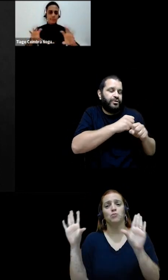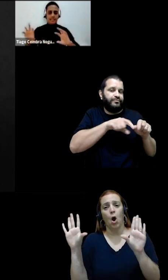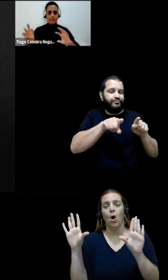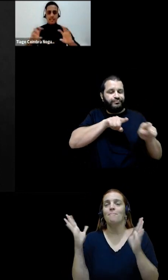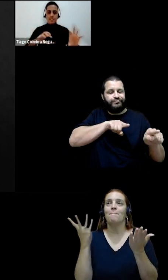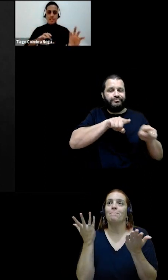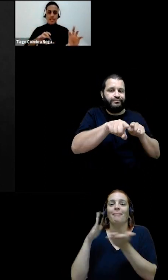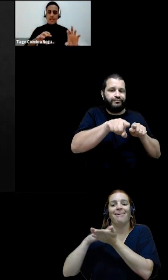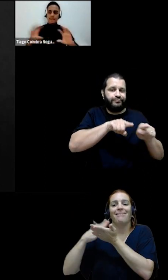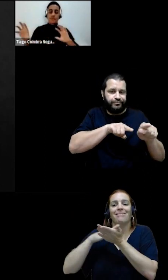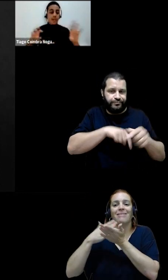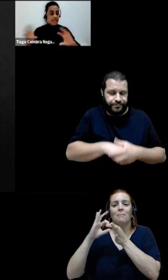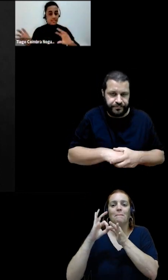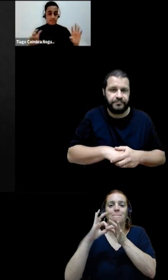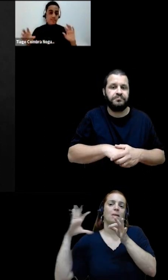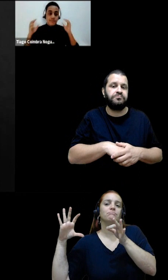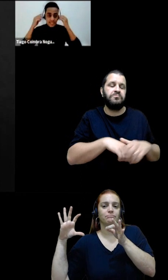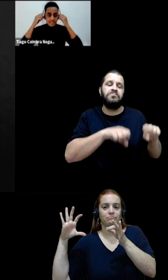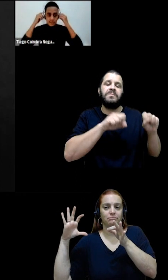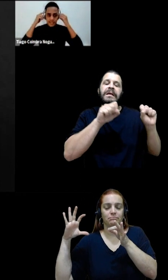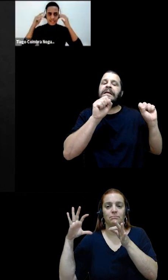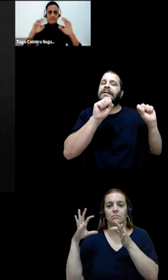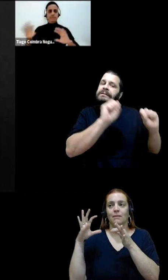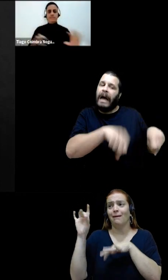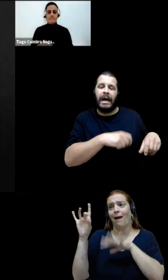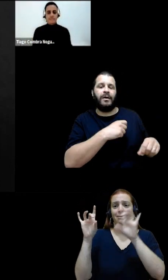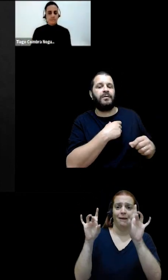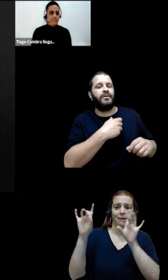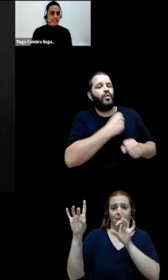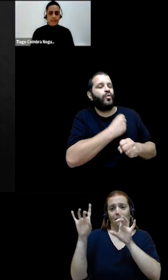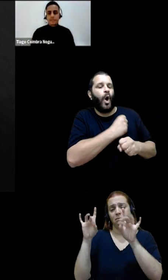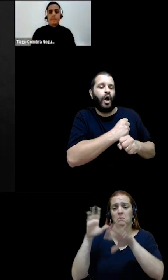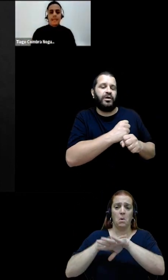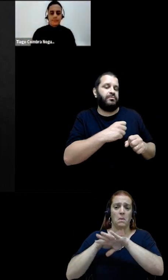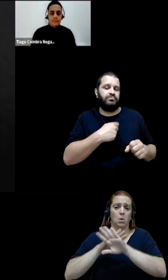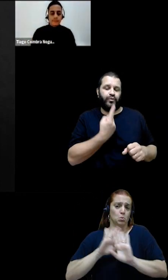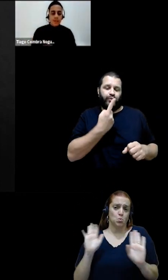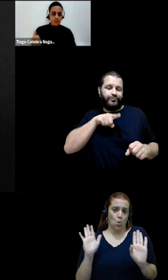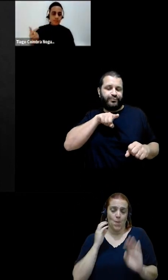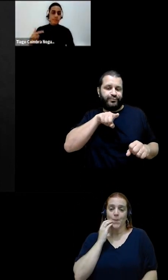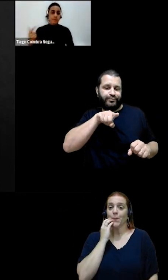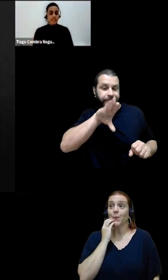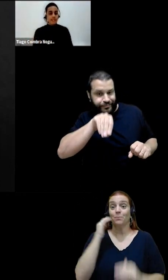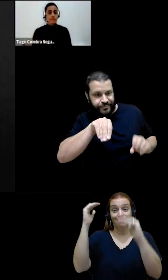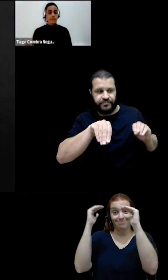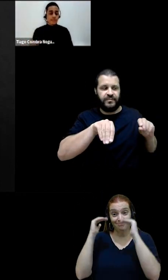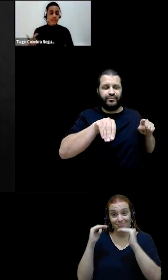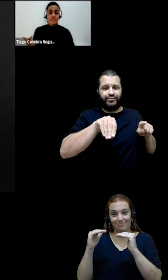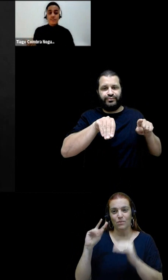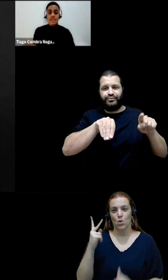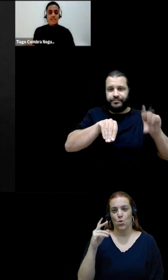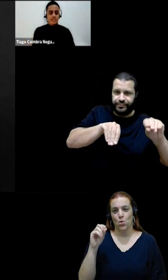interpretações completamente desconexas, muitas vezes, porque cada um está fazendo um determinado momento. O segundo modelo que o